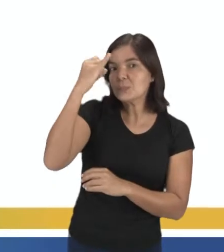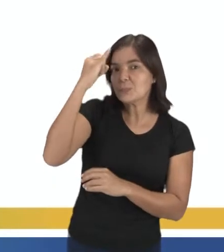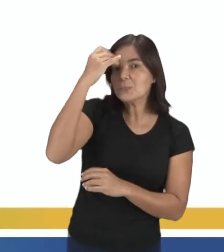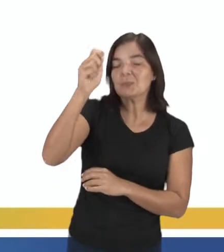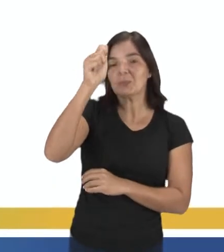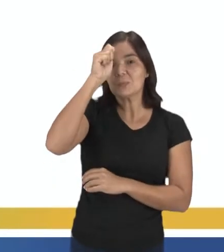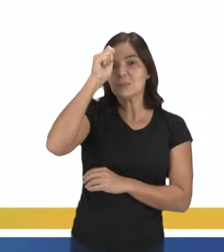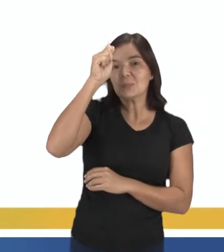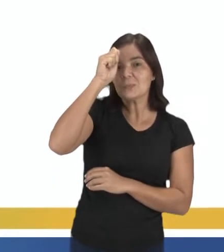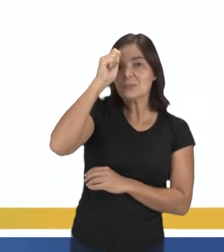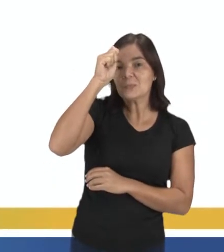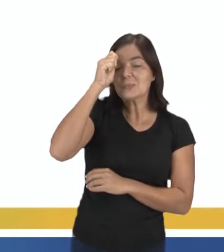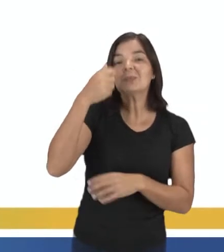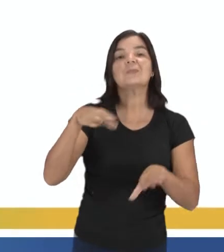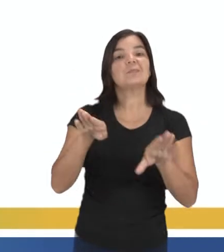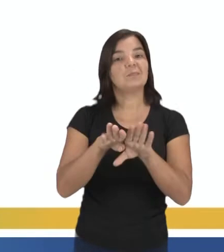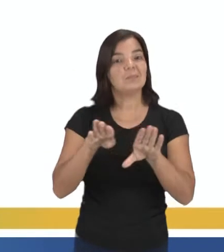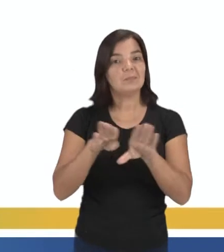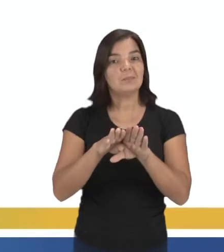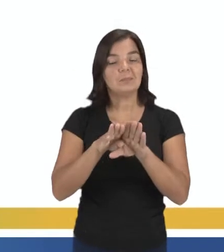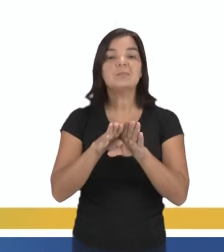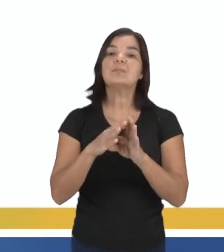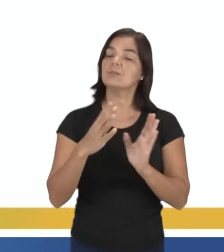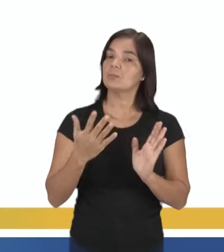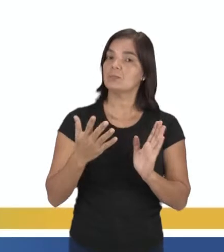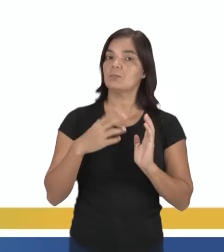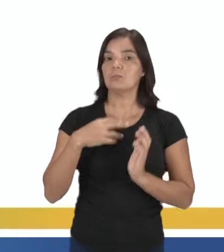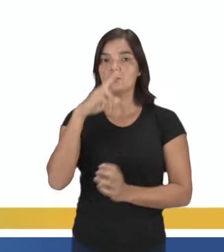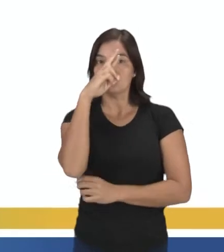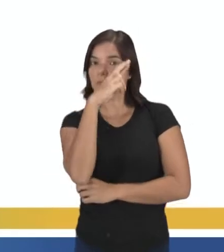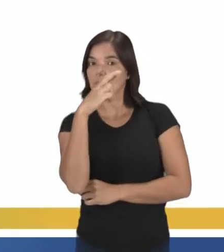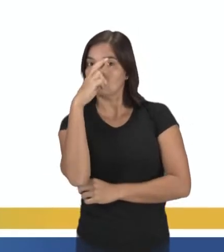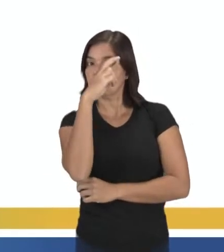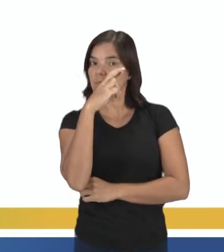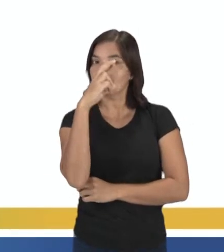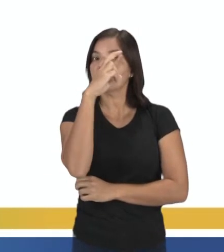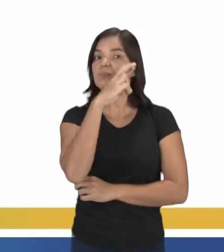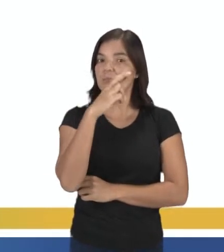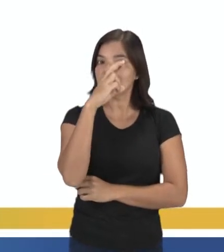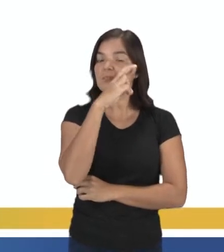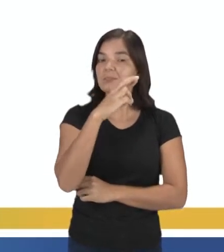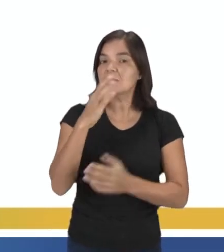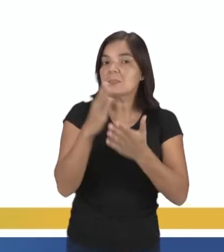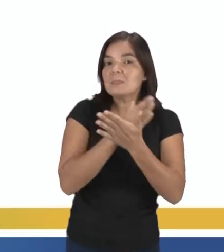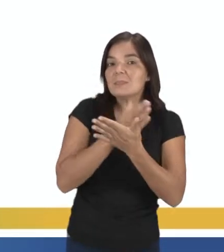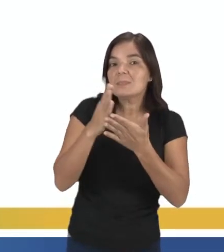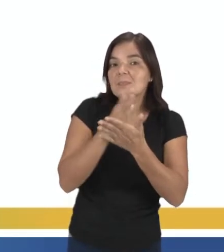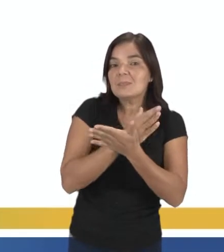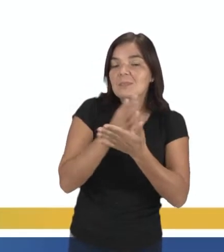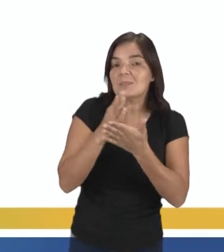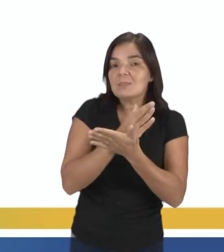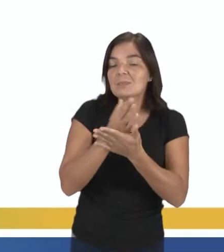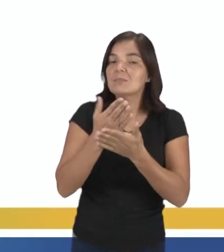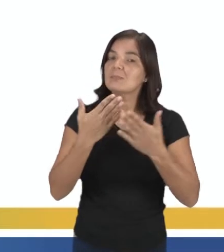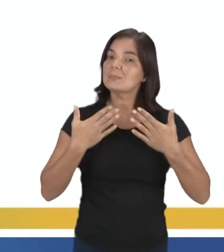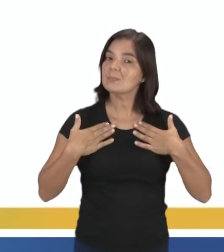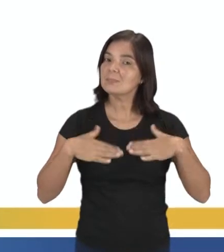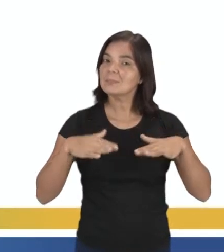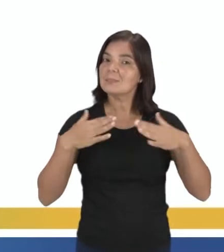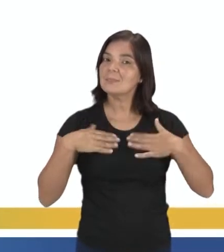autor, tá? Eles se colocavam numa posição de observador e alguns, de uma maneira mais